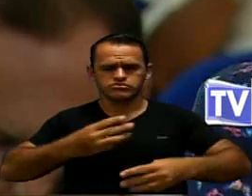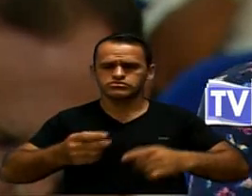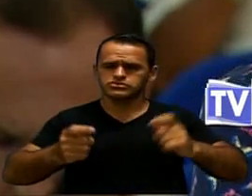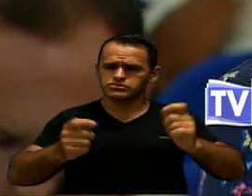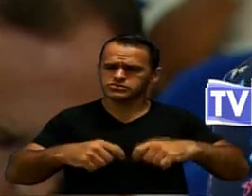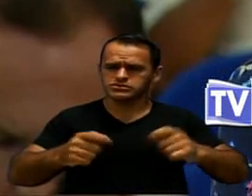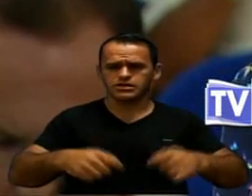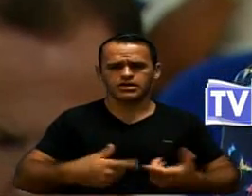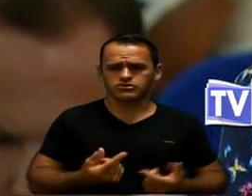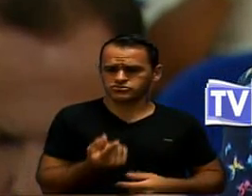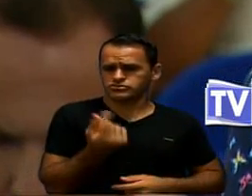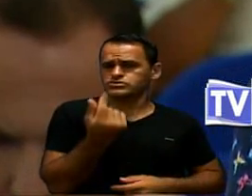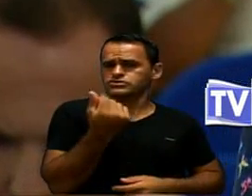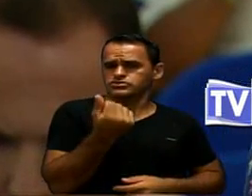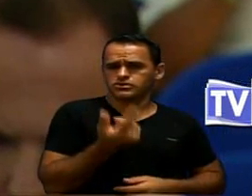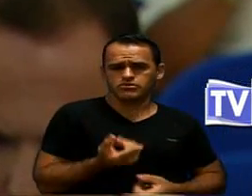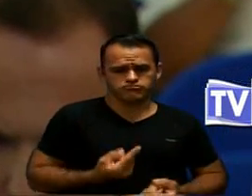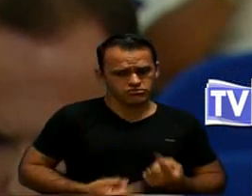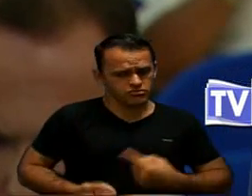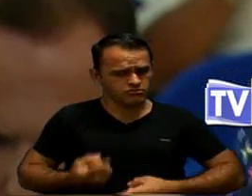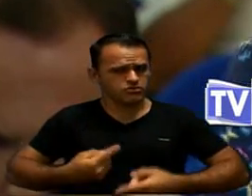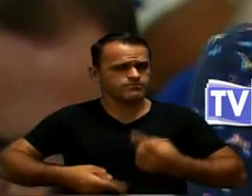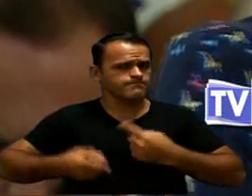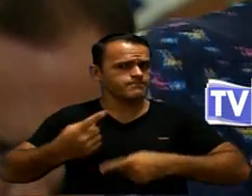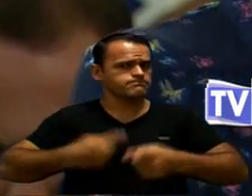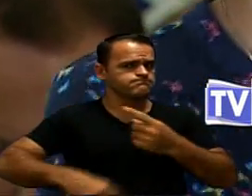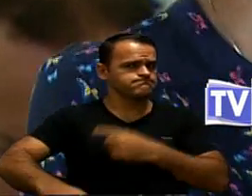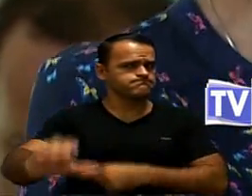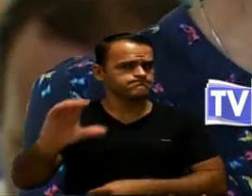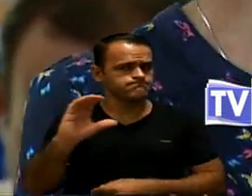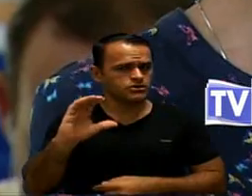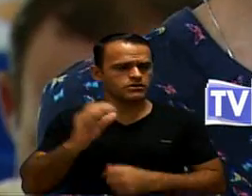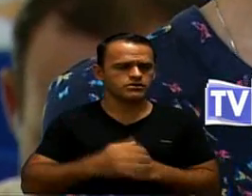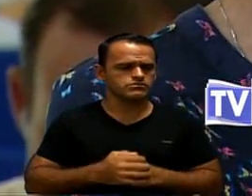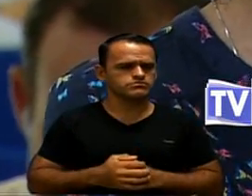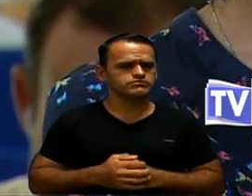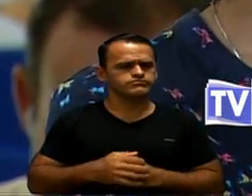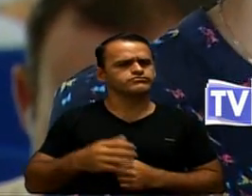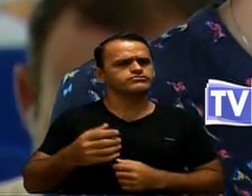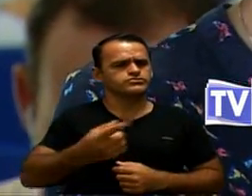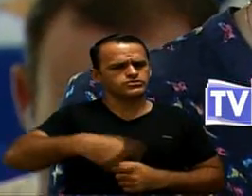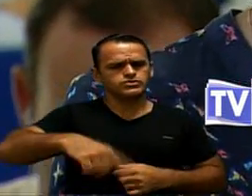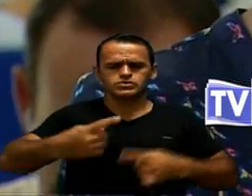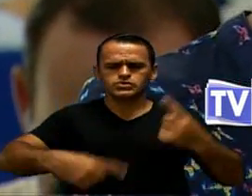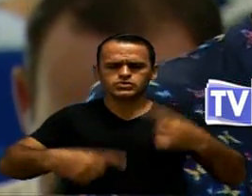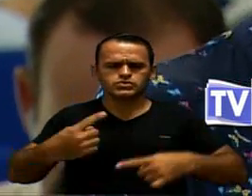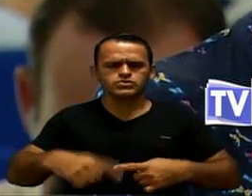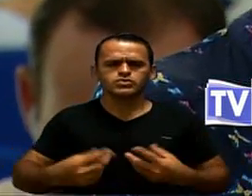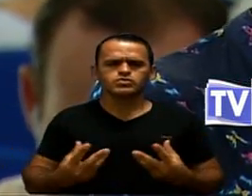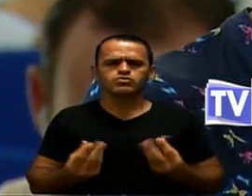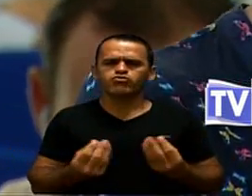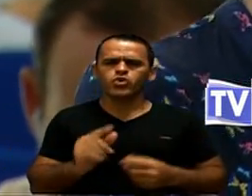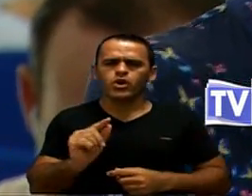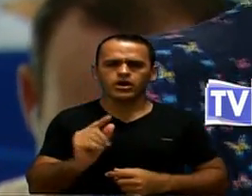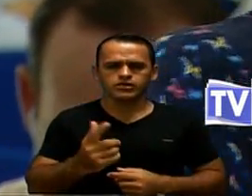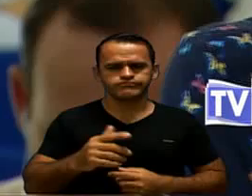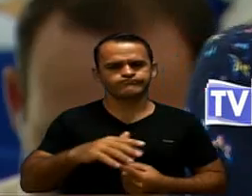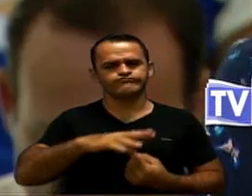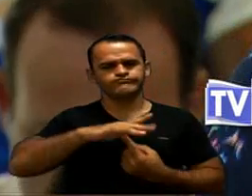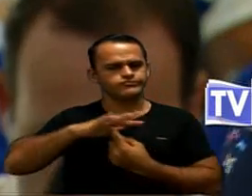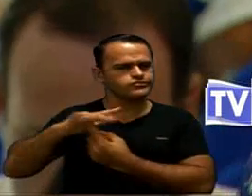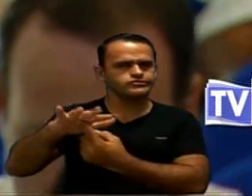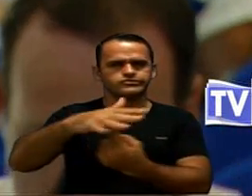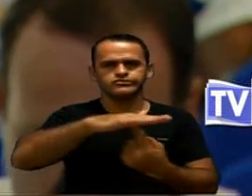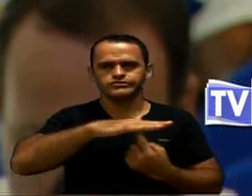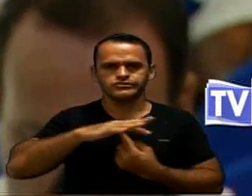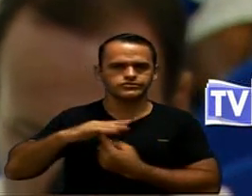recicláveis, porque isso gera renda, e não só gera renda. Uma das questões que a gente tem discutido bastante é em relação ao meio ambiente. Nós